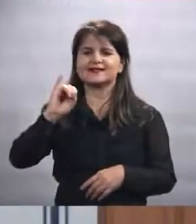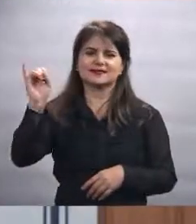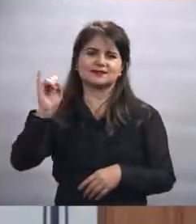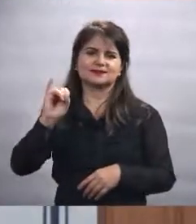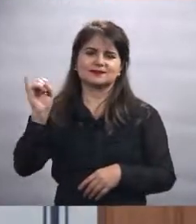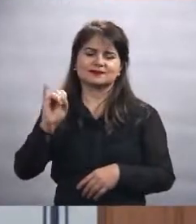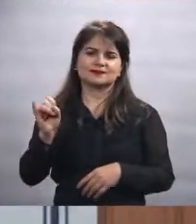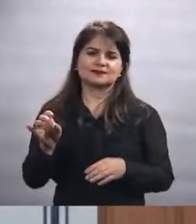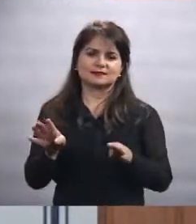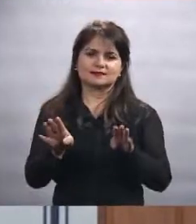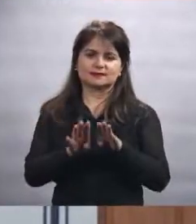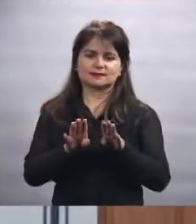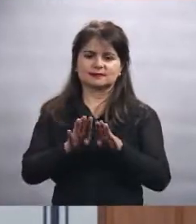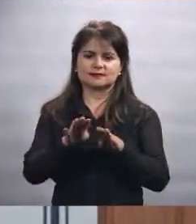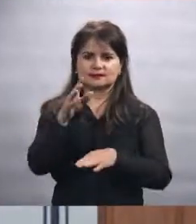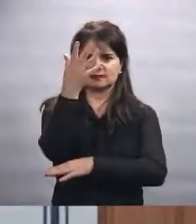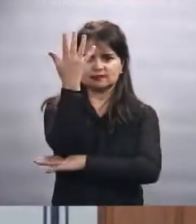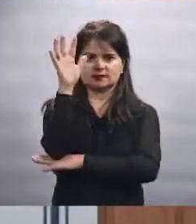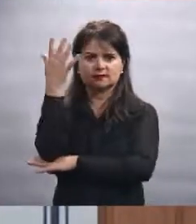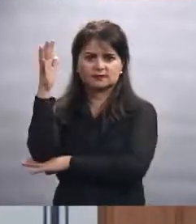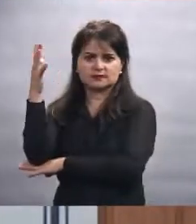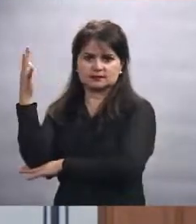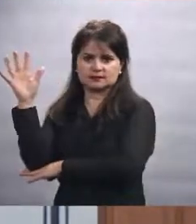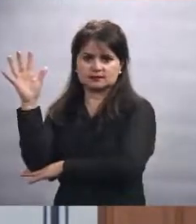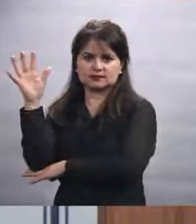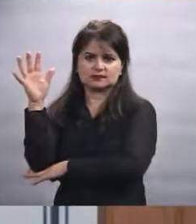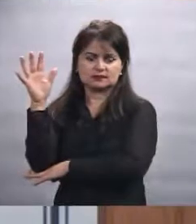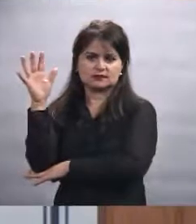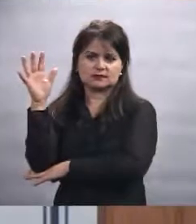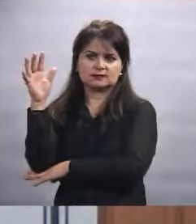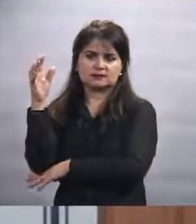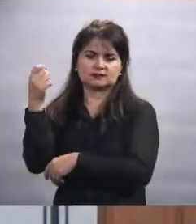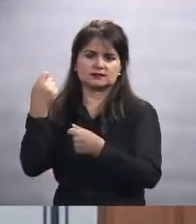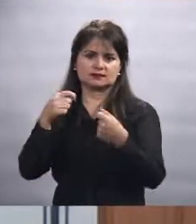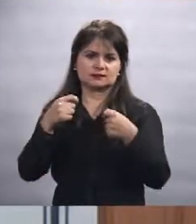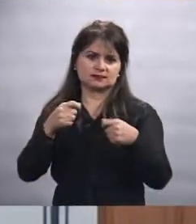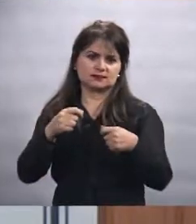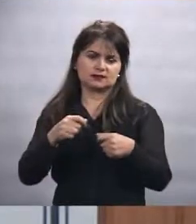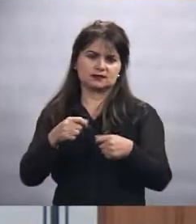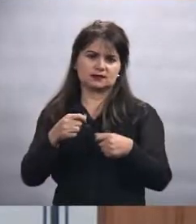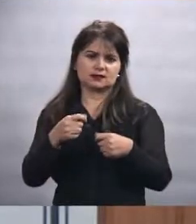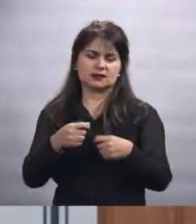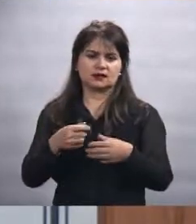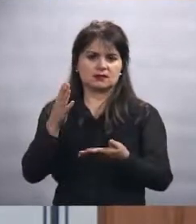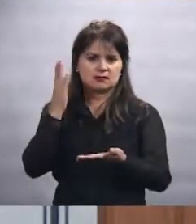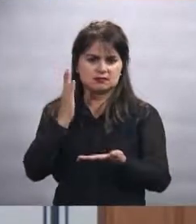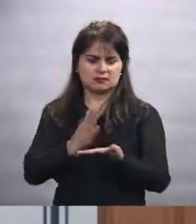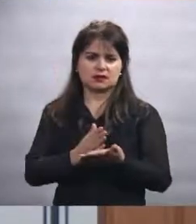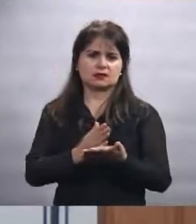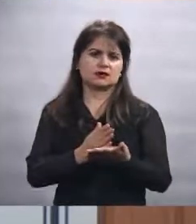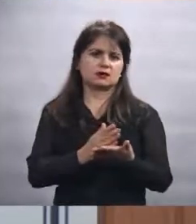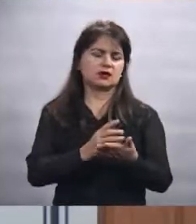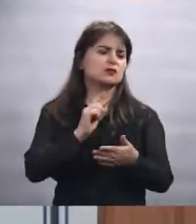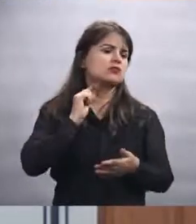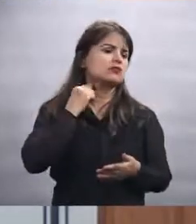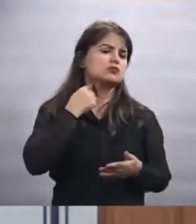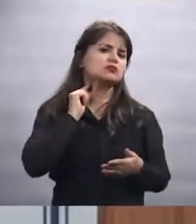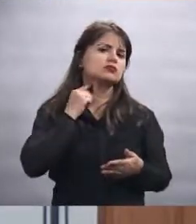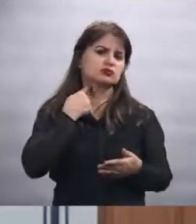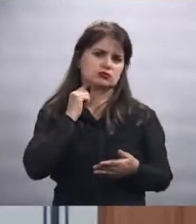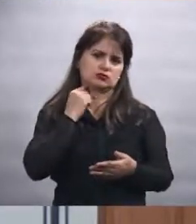ambiente, estimulando ações não poluidoras e orientadas pelo espírito de preservação